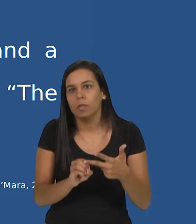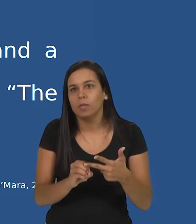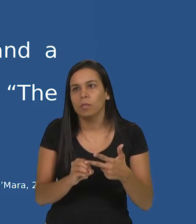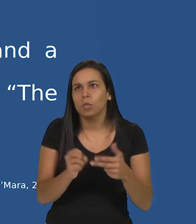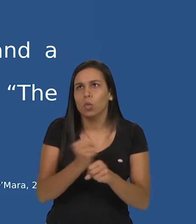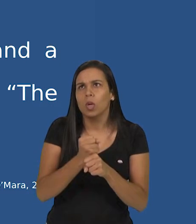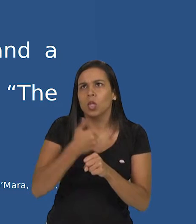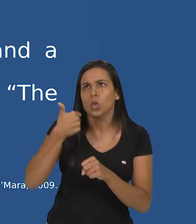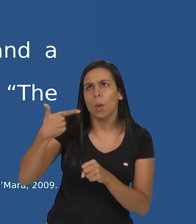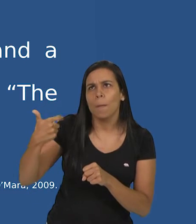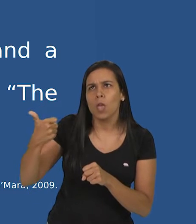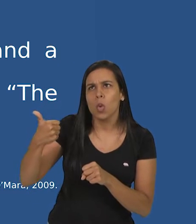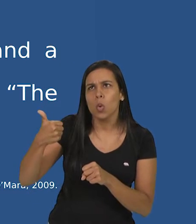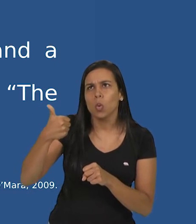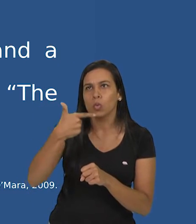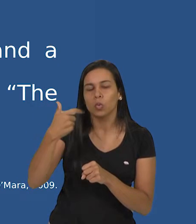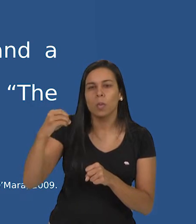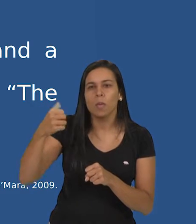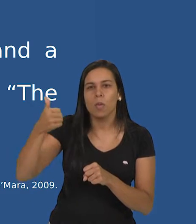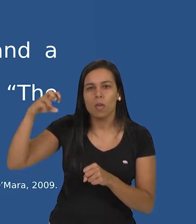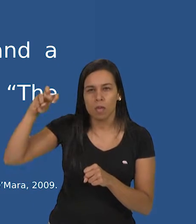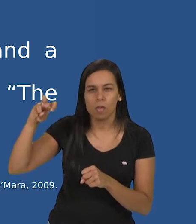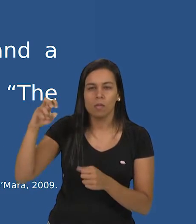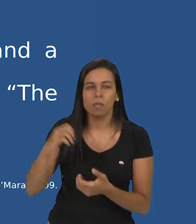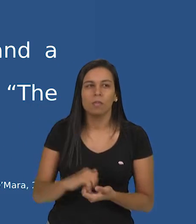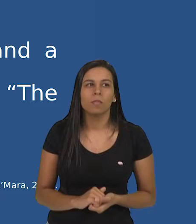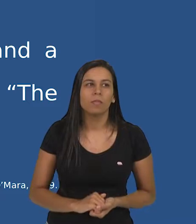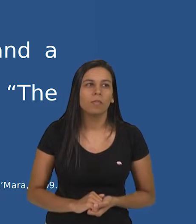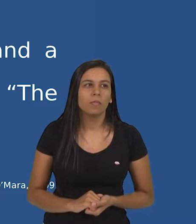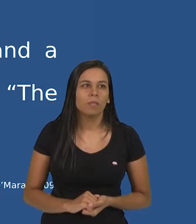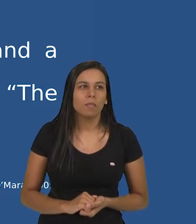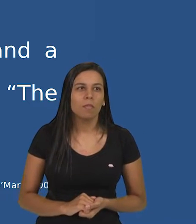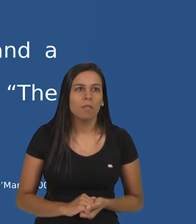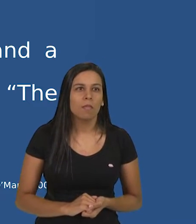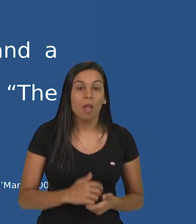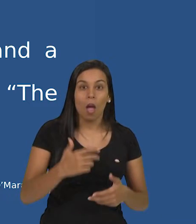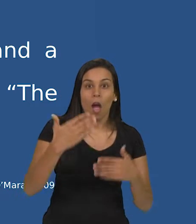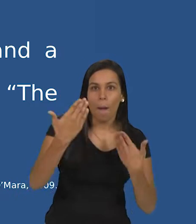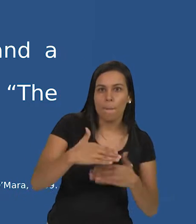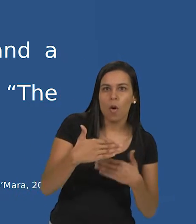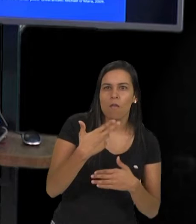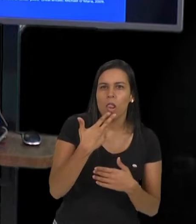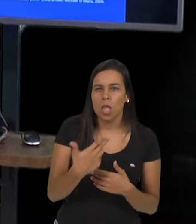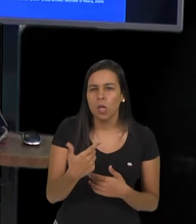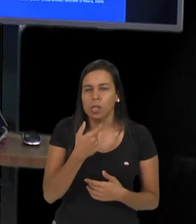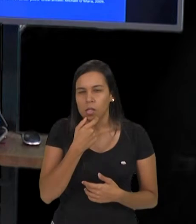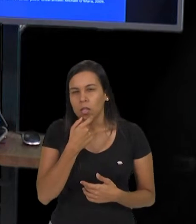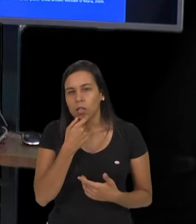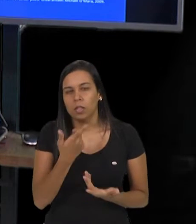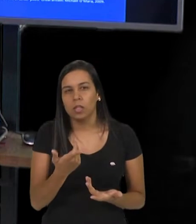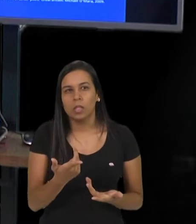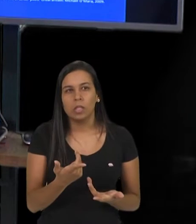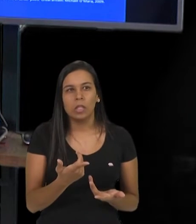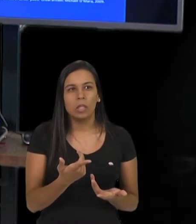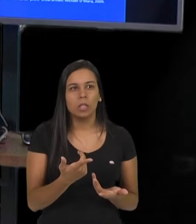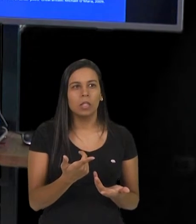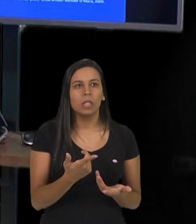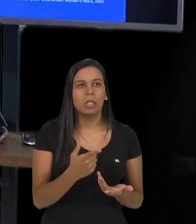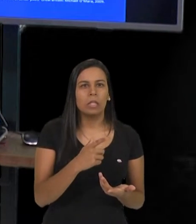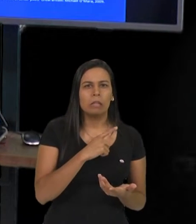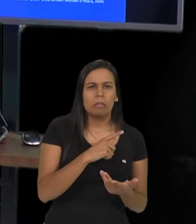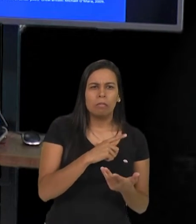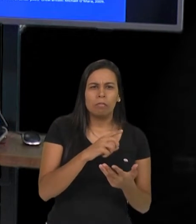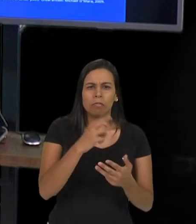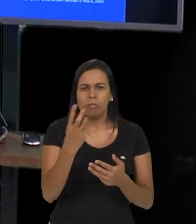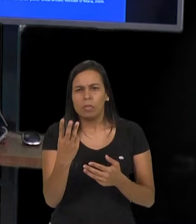2015 saiu com esse texto aí. Falando um pouco da prova de Enem de língua inglesa, ela trabalha com 3 ou 4